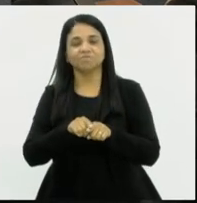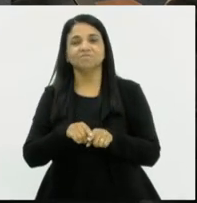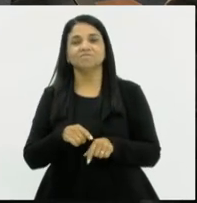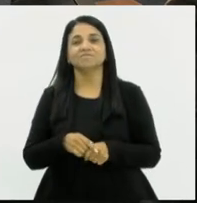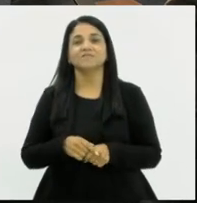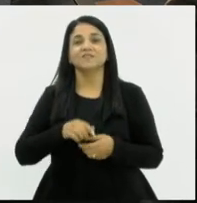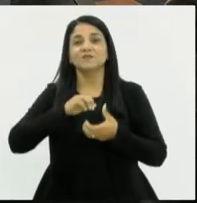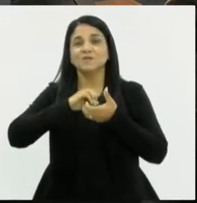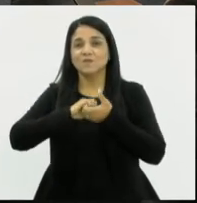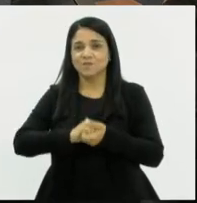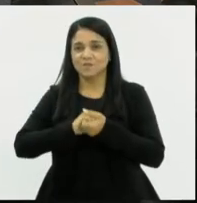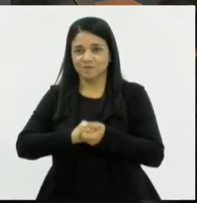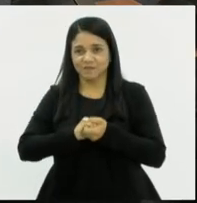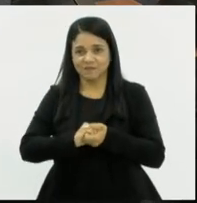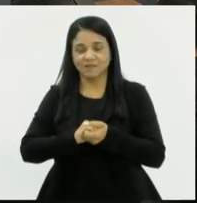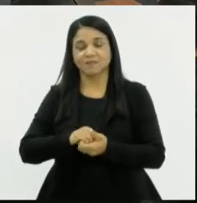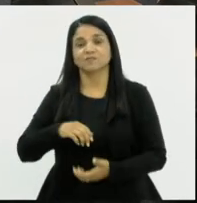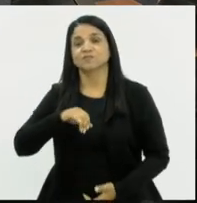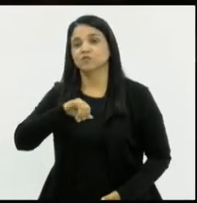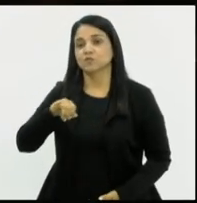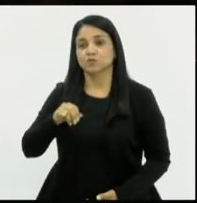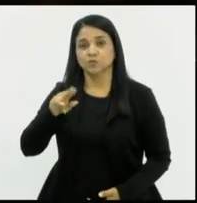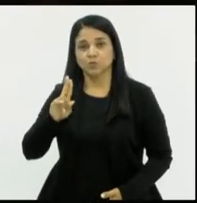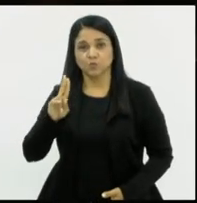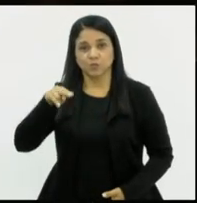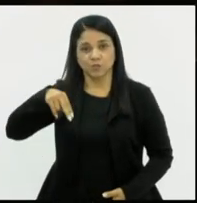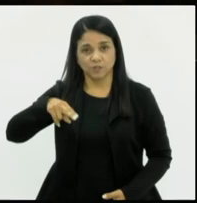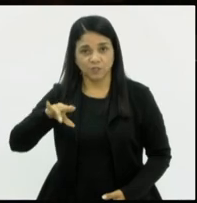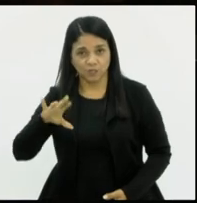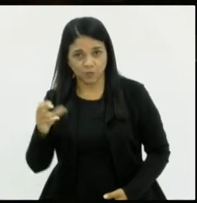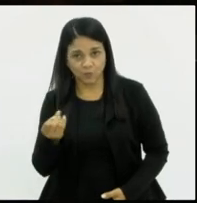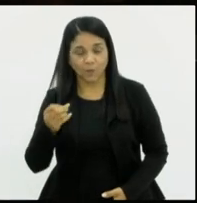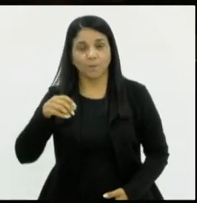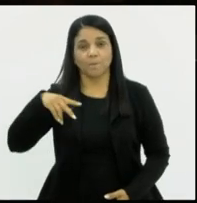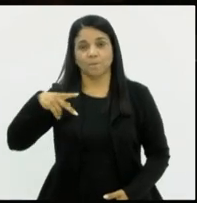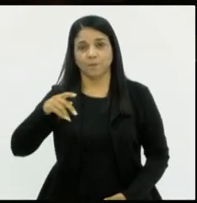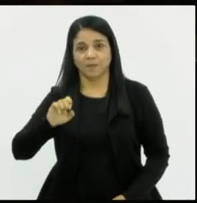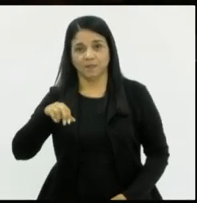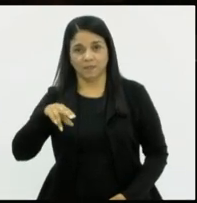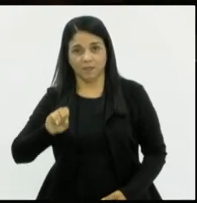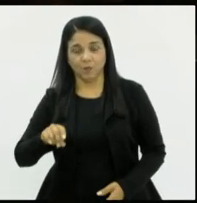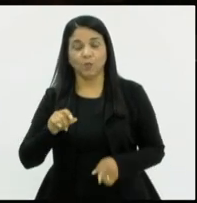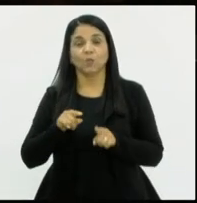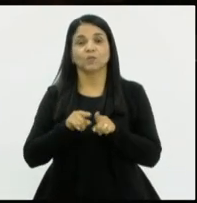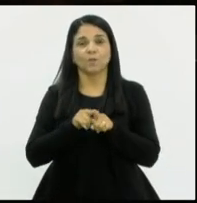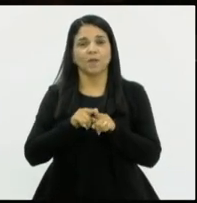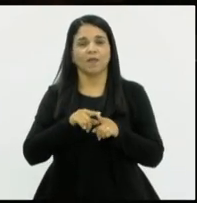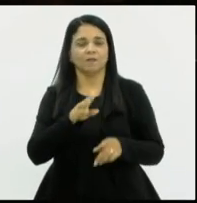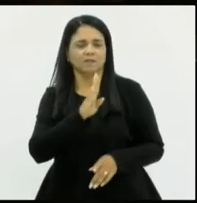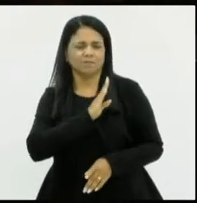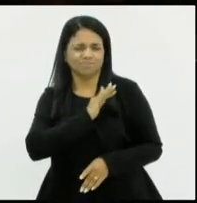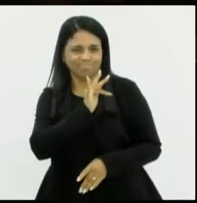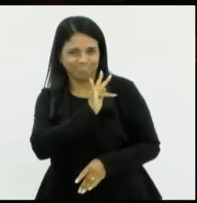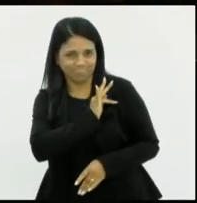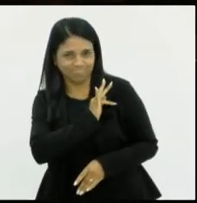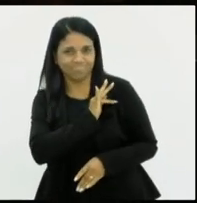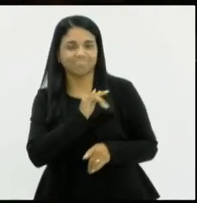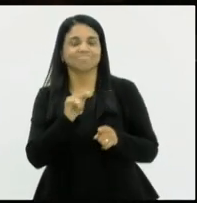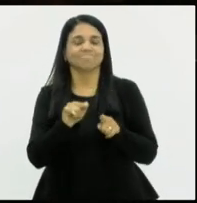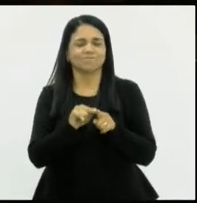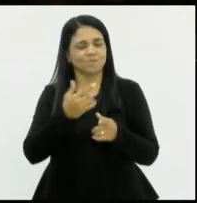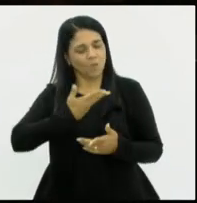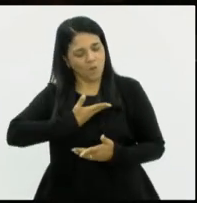Cumprimentar também o Juninho de Pneu, deputado federal também, que é da Baixada Fluminense. Meu querido amigo também, Juninho de